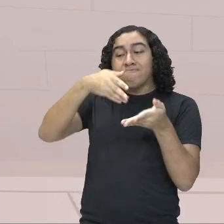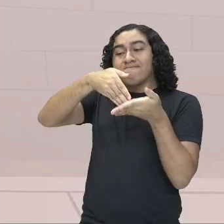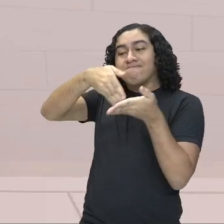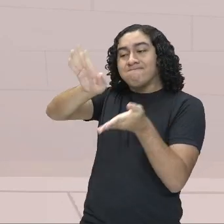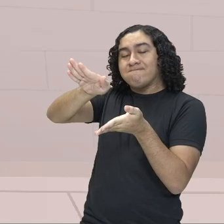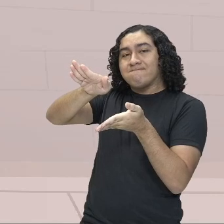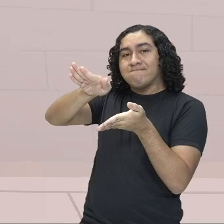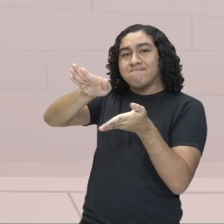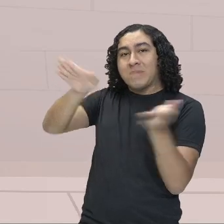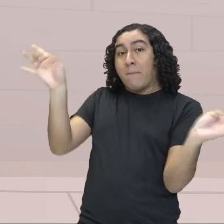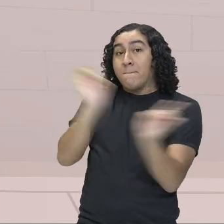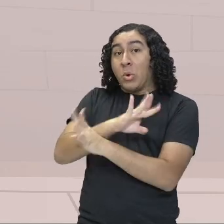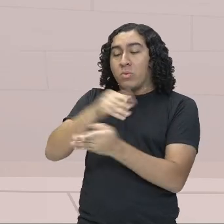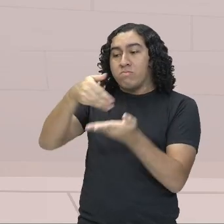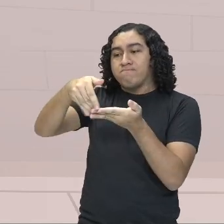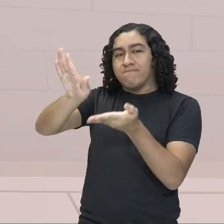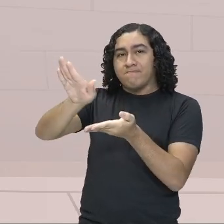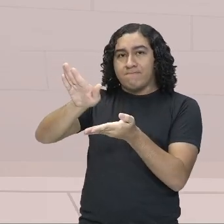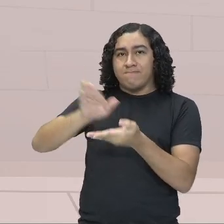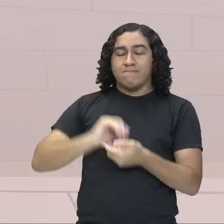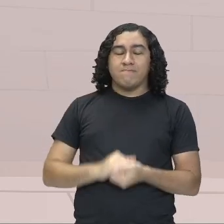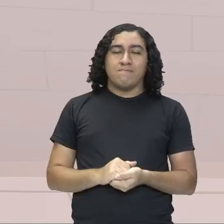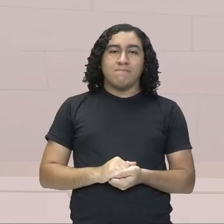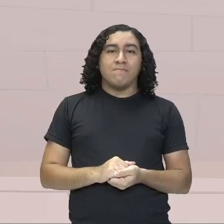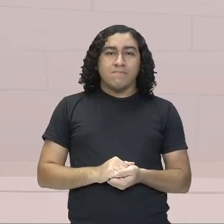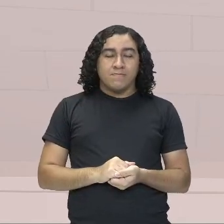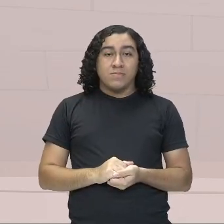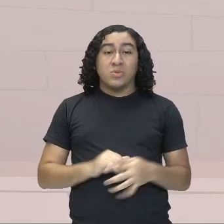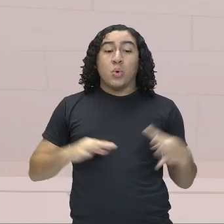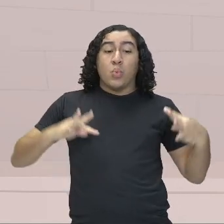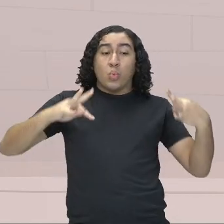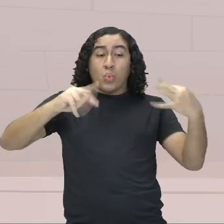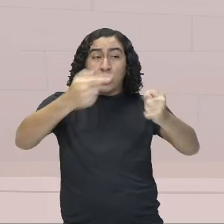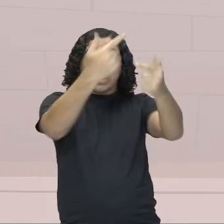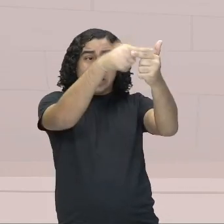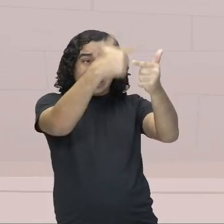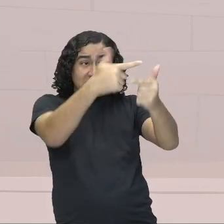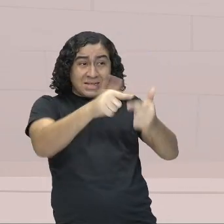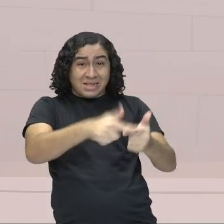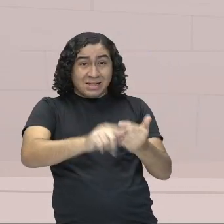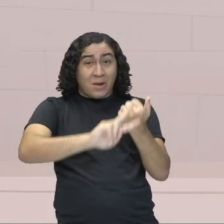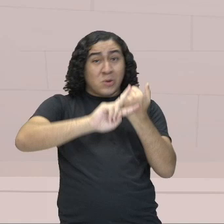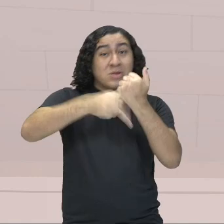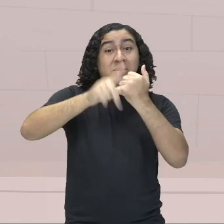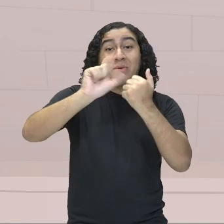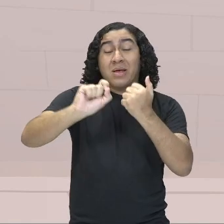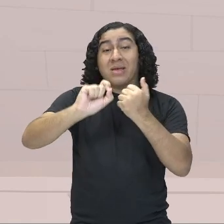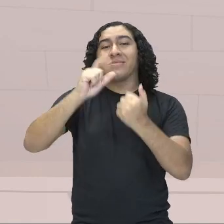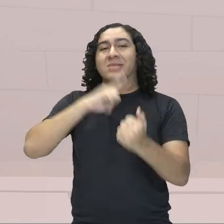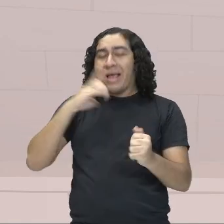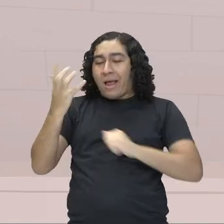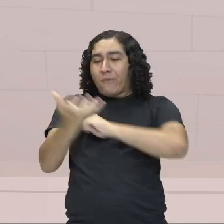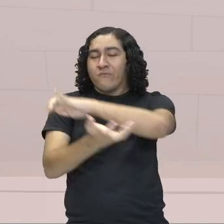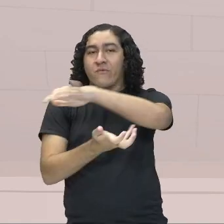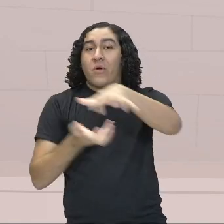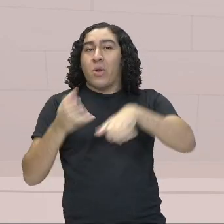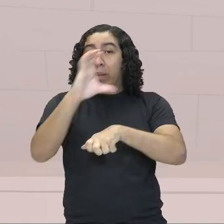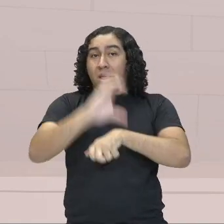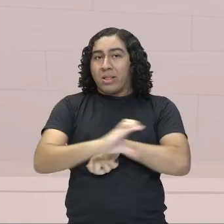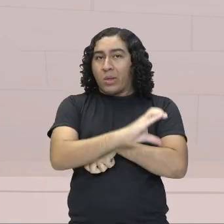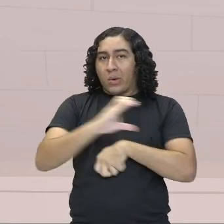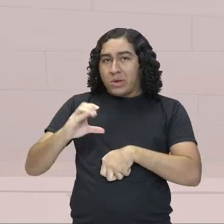Igreja Católica. Então, todas essas situações, né, culminaram na Reforma Protestante, que nós conhecemos também